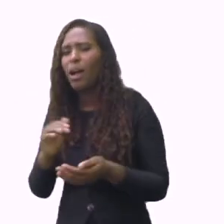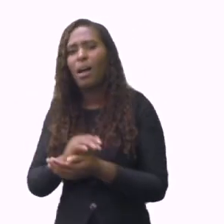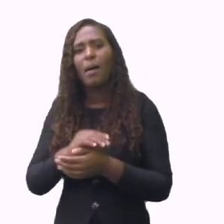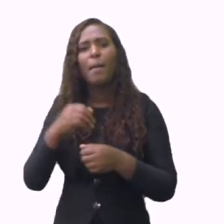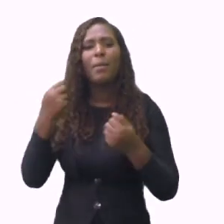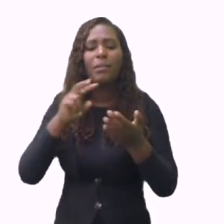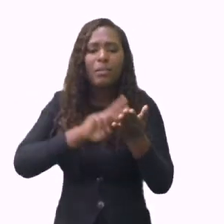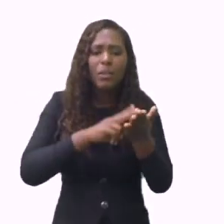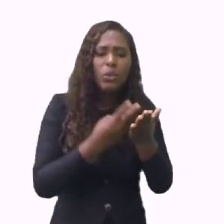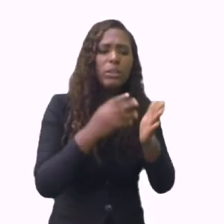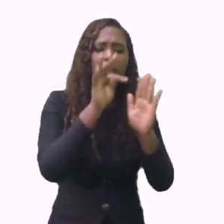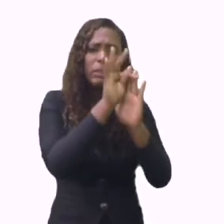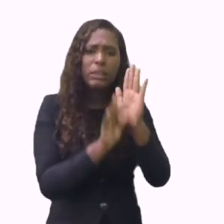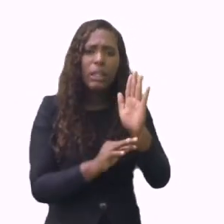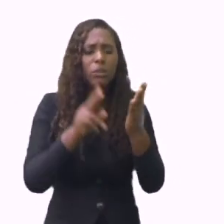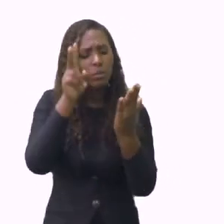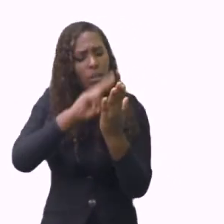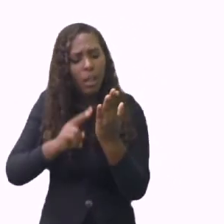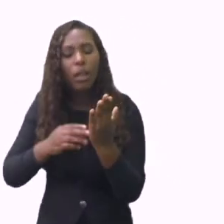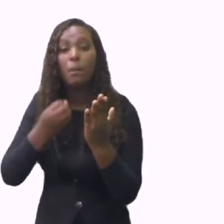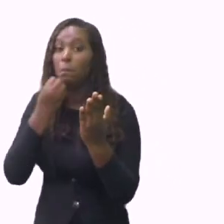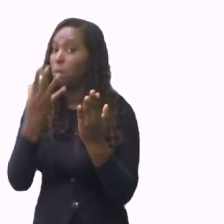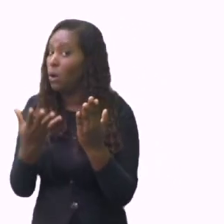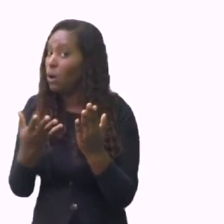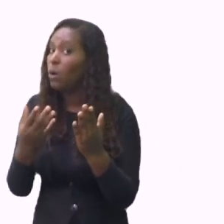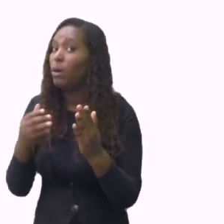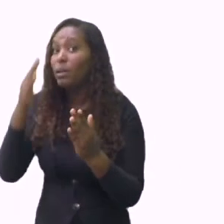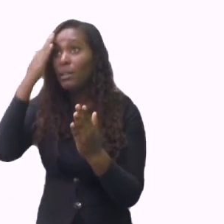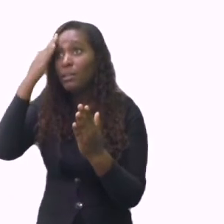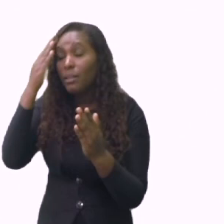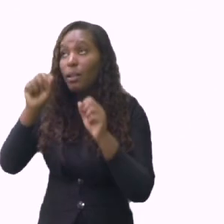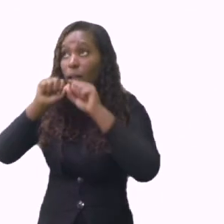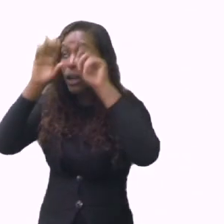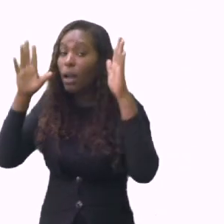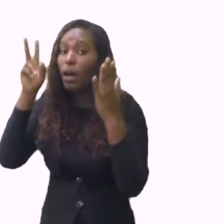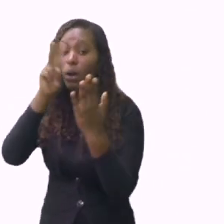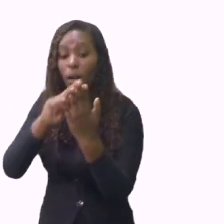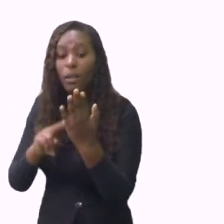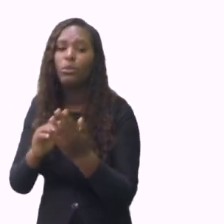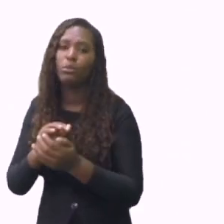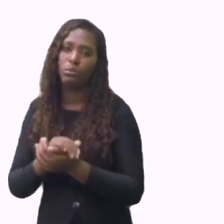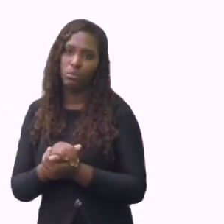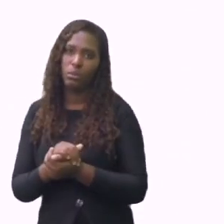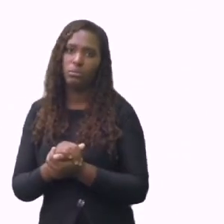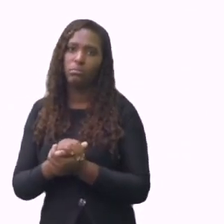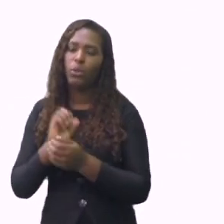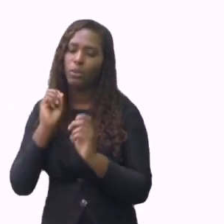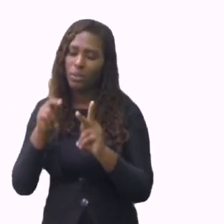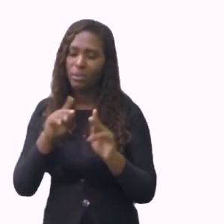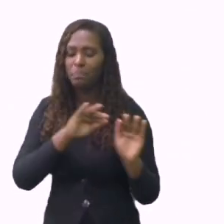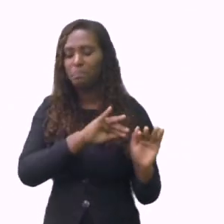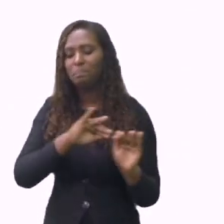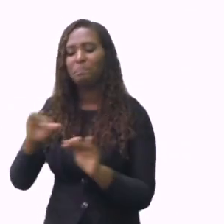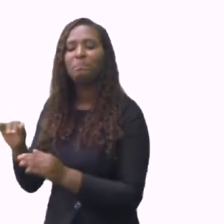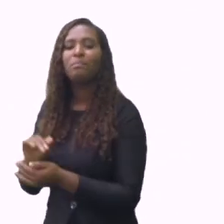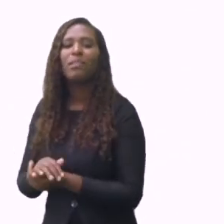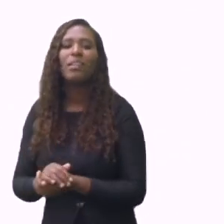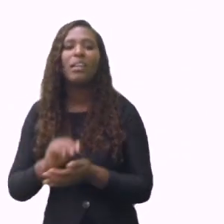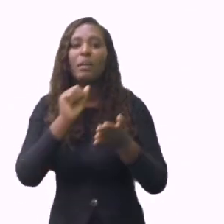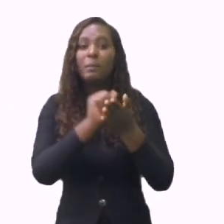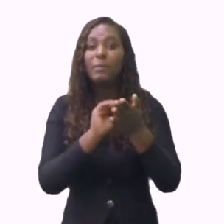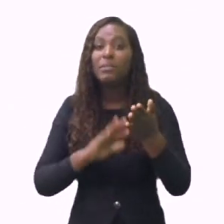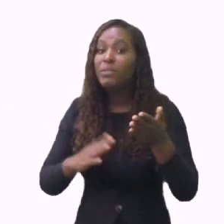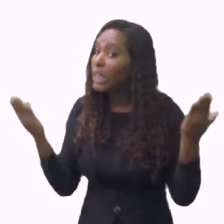bom entendimento do que você está lendo, muito importante. E para a atividade de hoje, eu vou sugerir uma